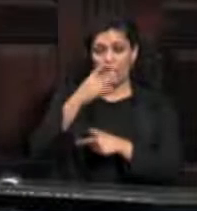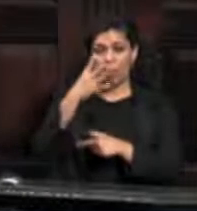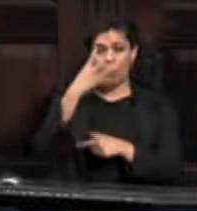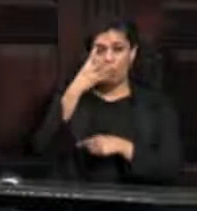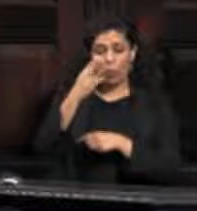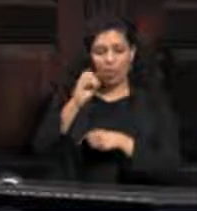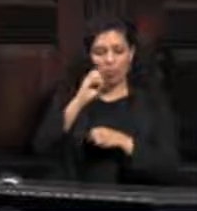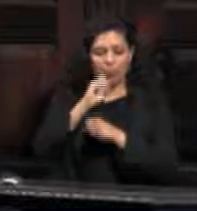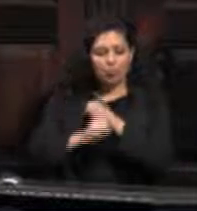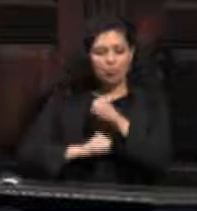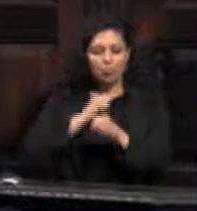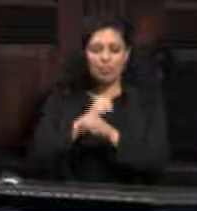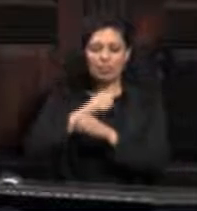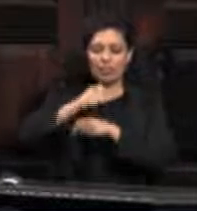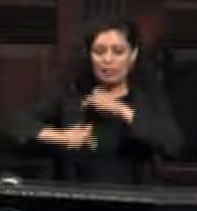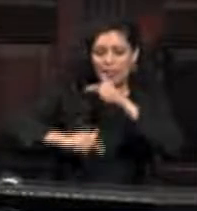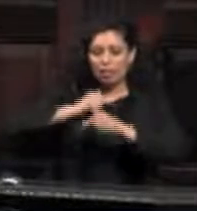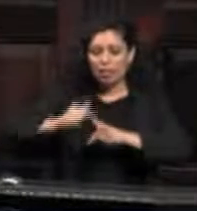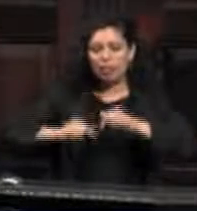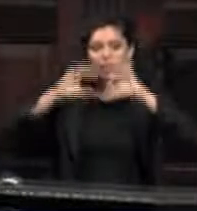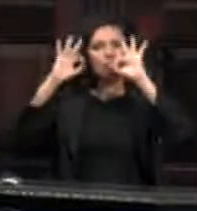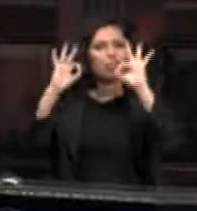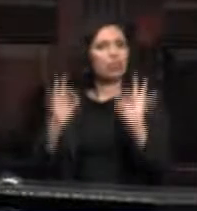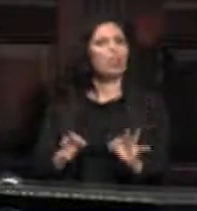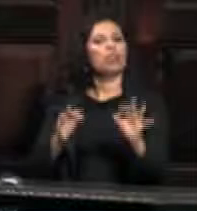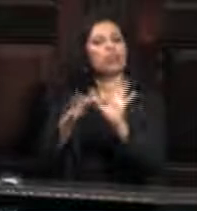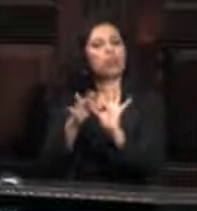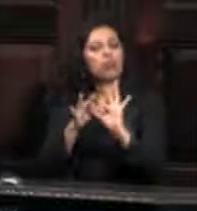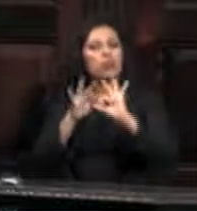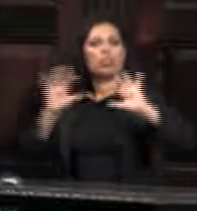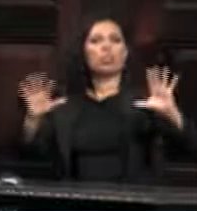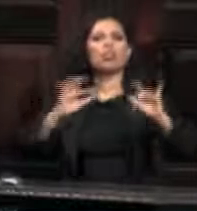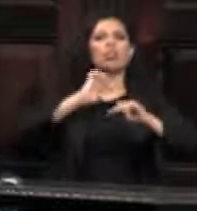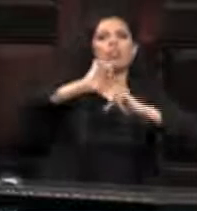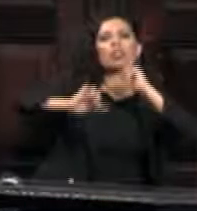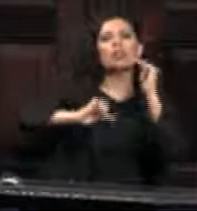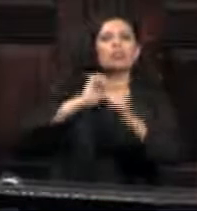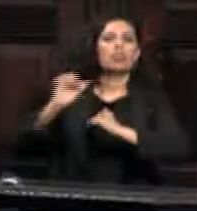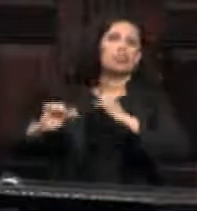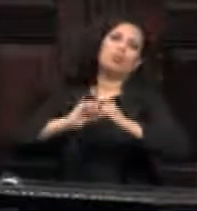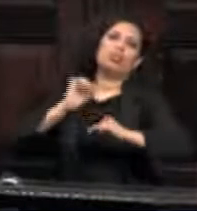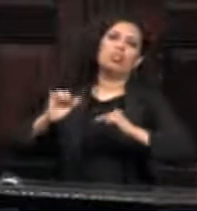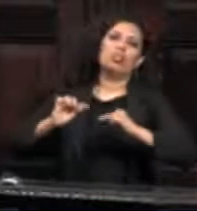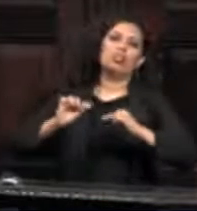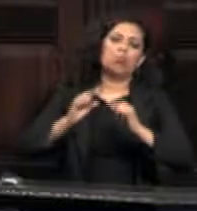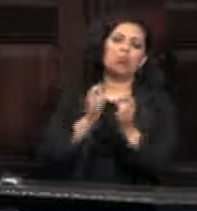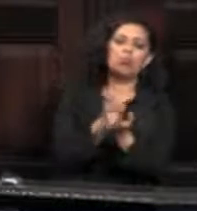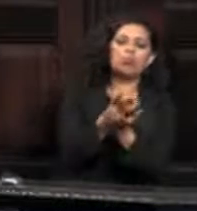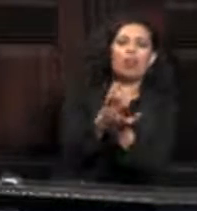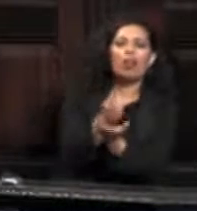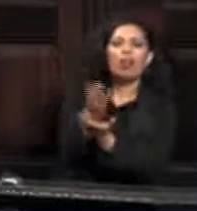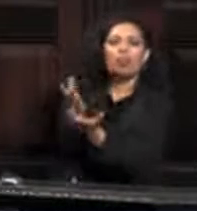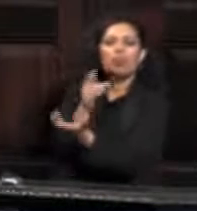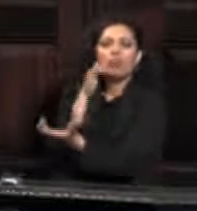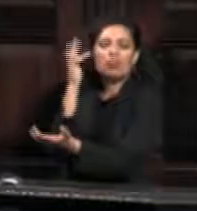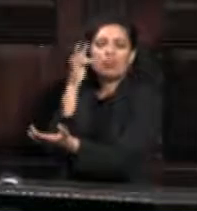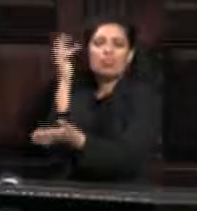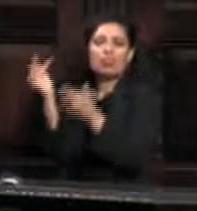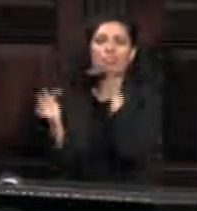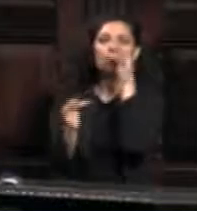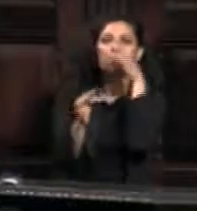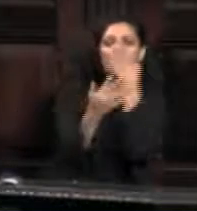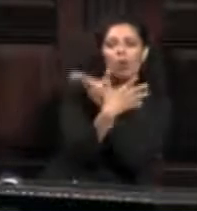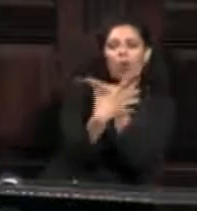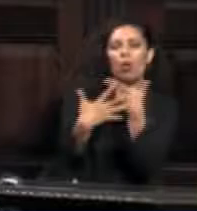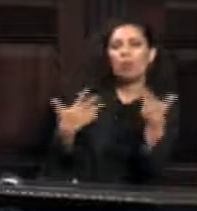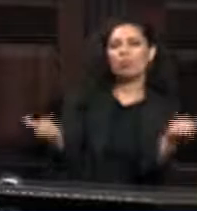o legítimo direito de exercer o seu trabalho, de vender o seu produto, os seus produtos,